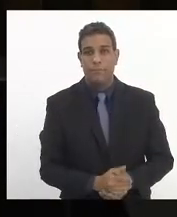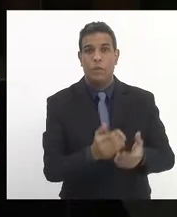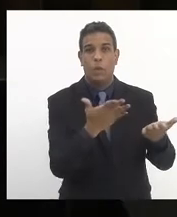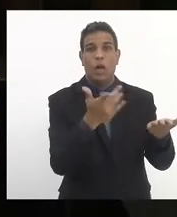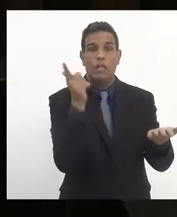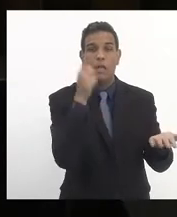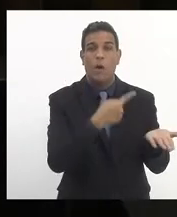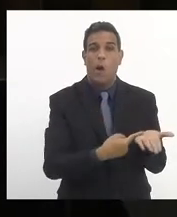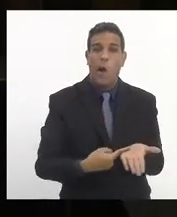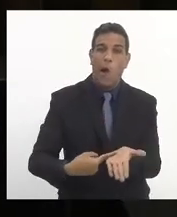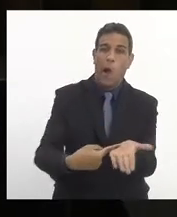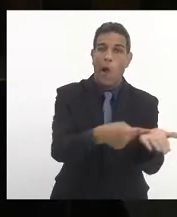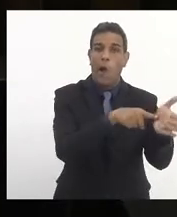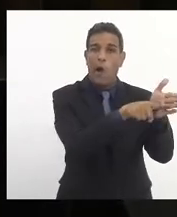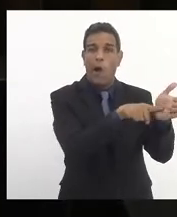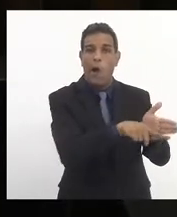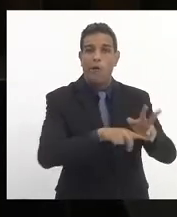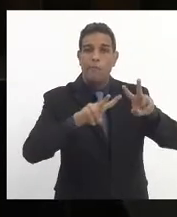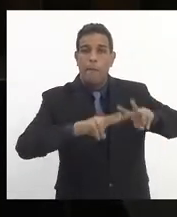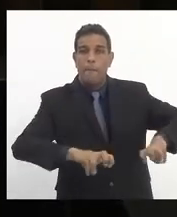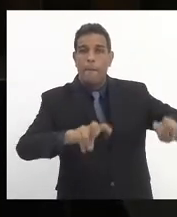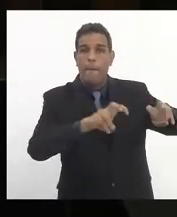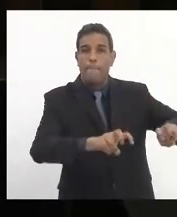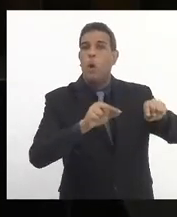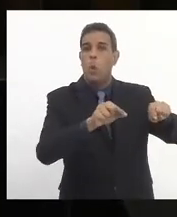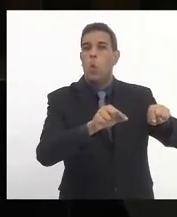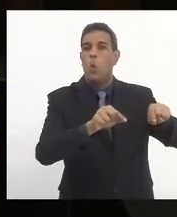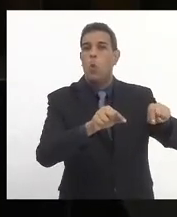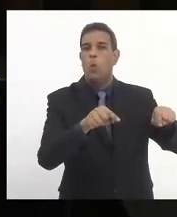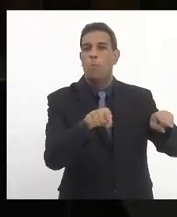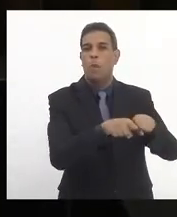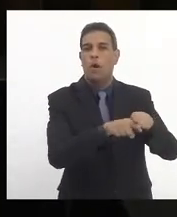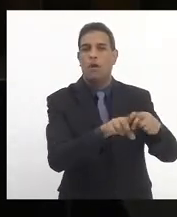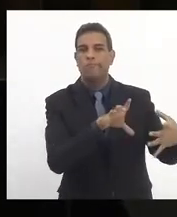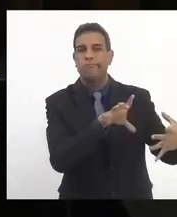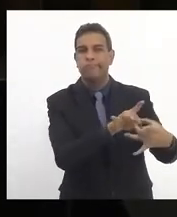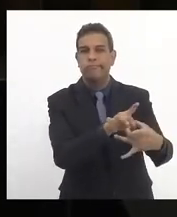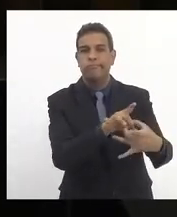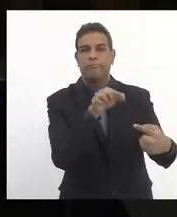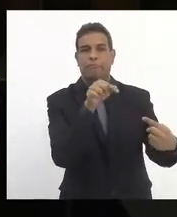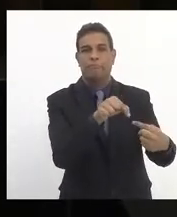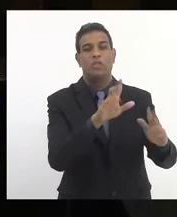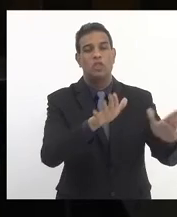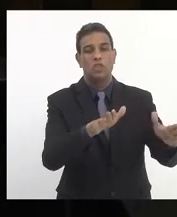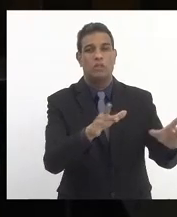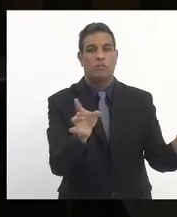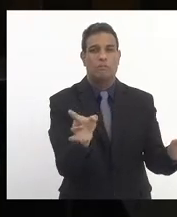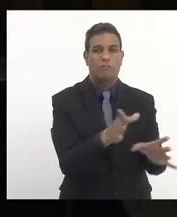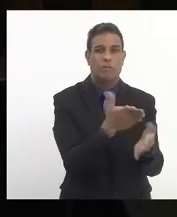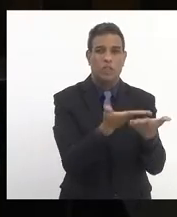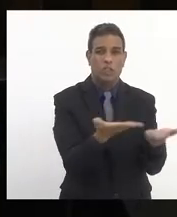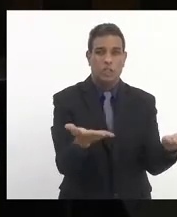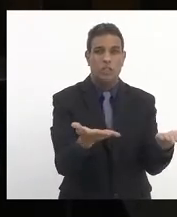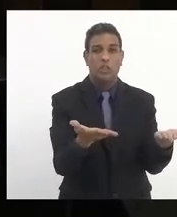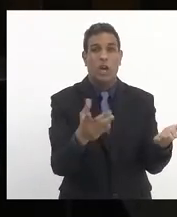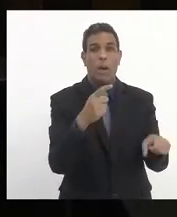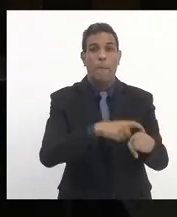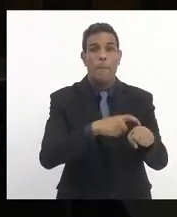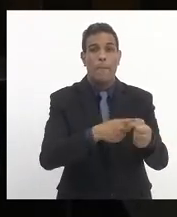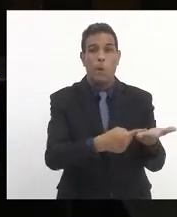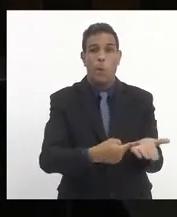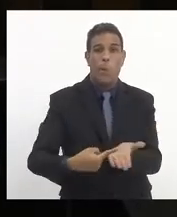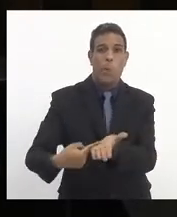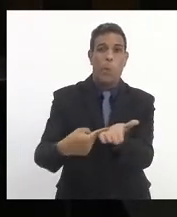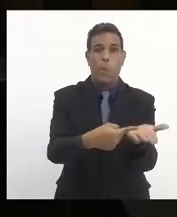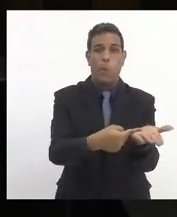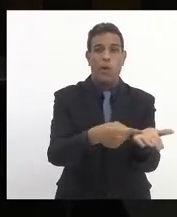concessão. E por que que era? Porque, apesar de já estar em mar de partilha,